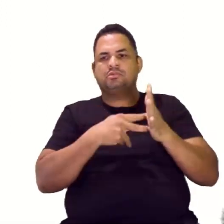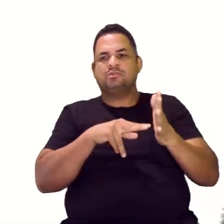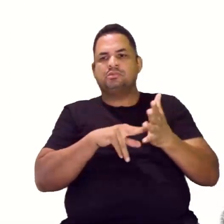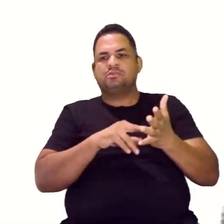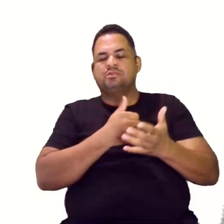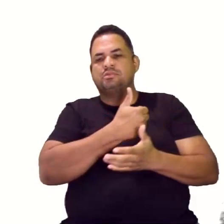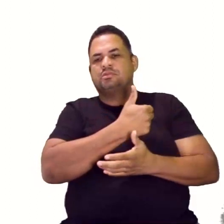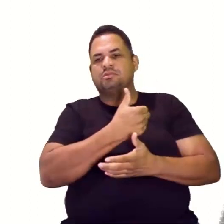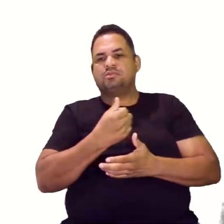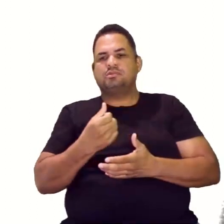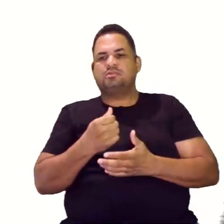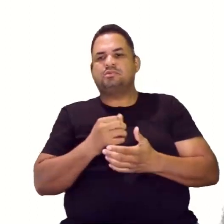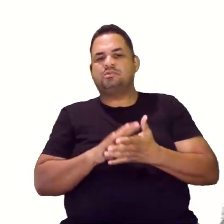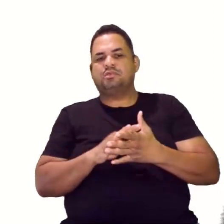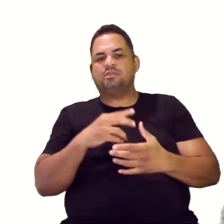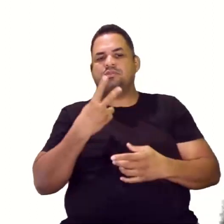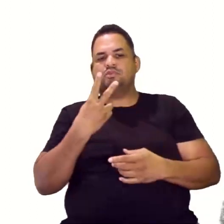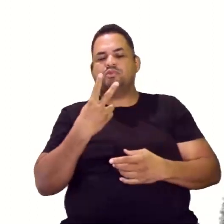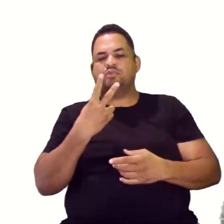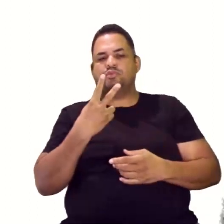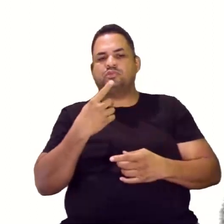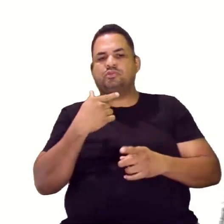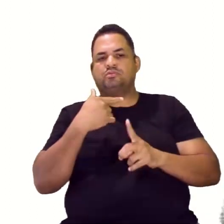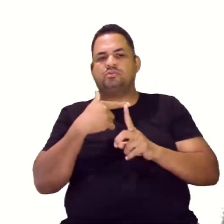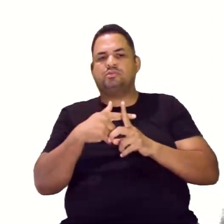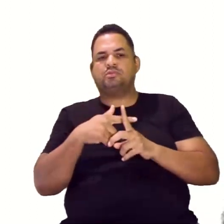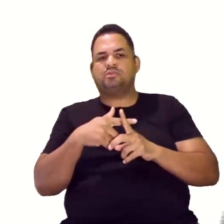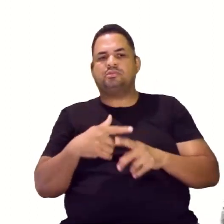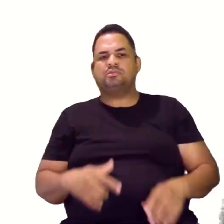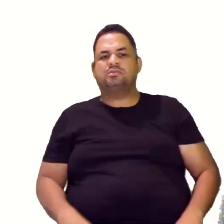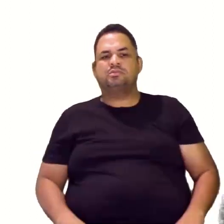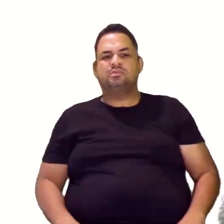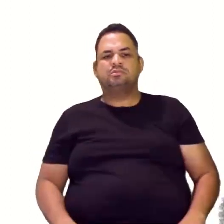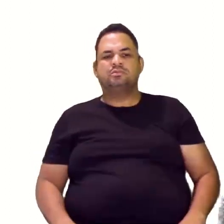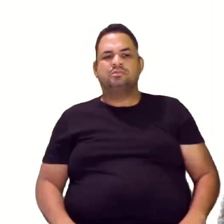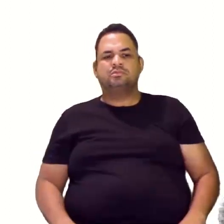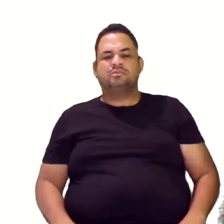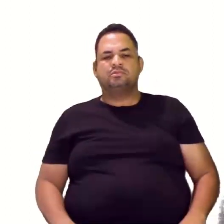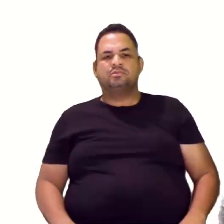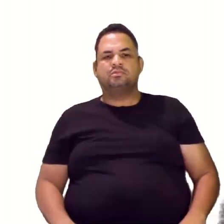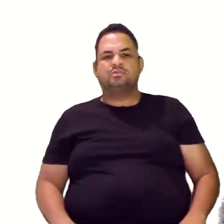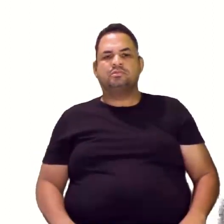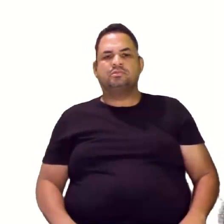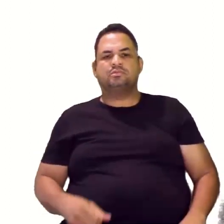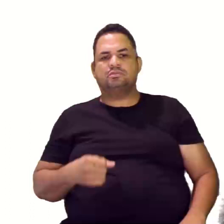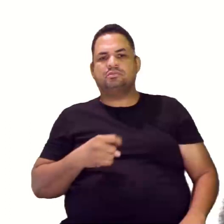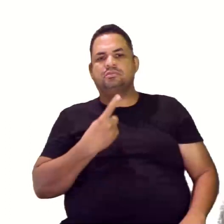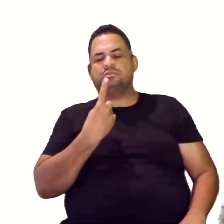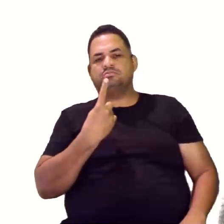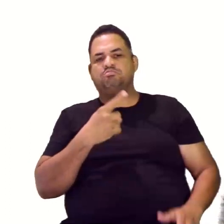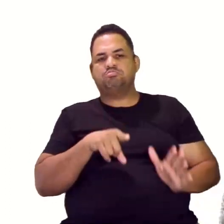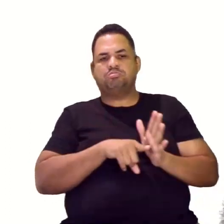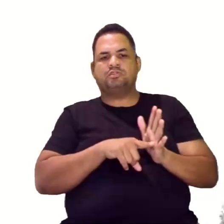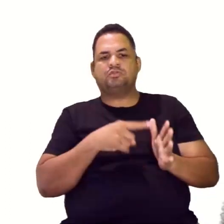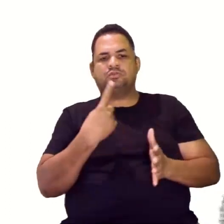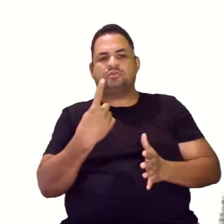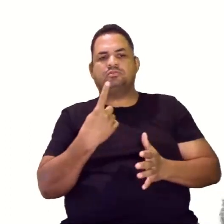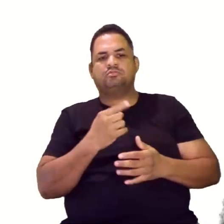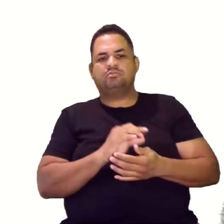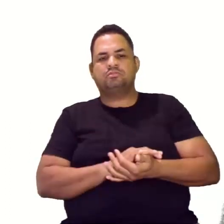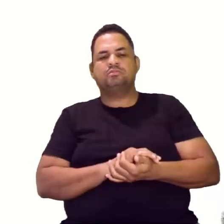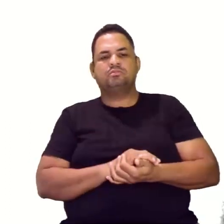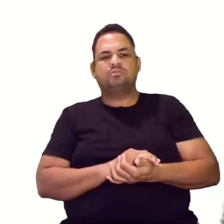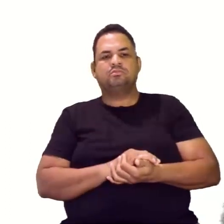que no 16 vai dar 2 positivo, porque são inversos. Sim, ao mesmo passo que aqui também. Se vai dar 1 negativo, aqui vai dar